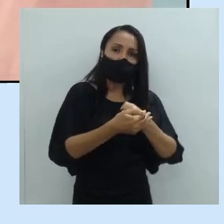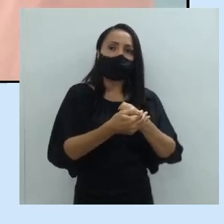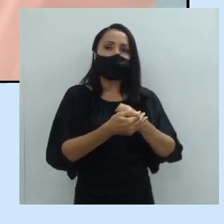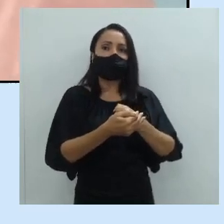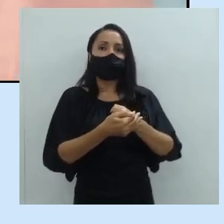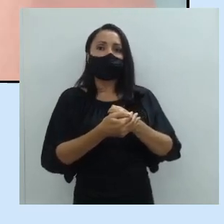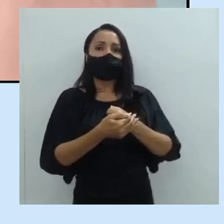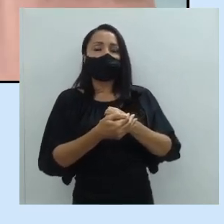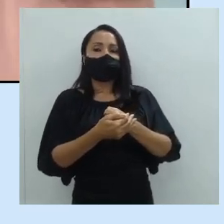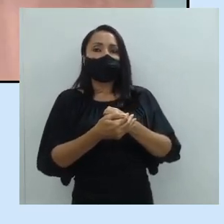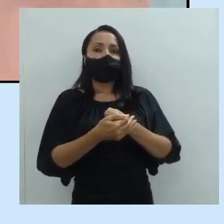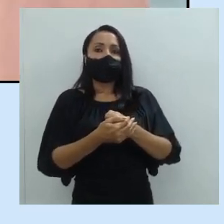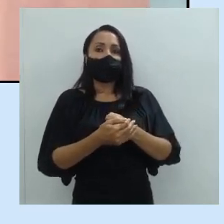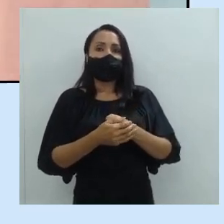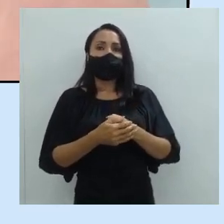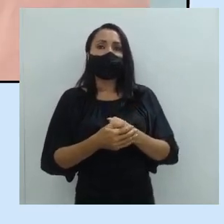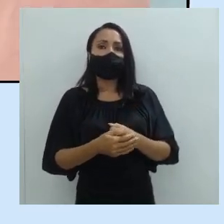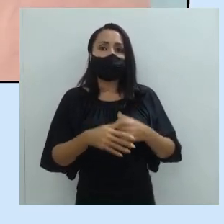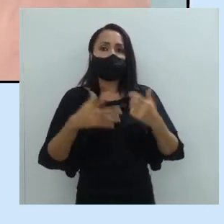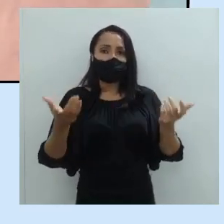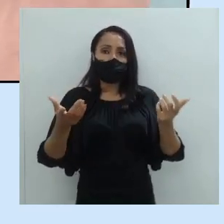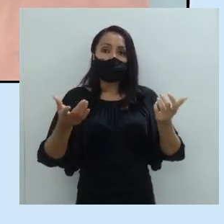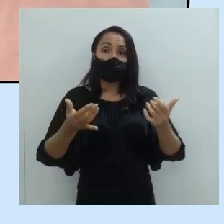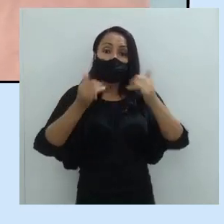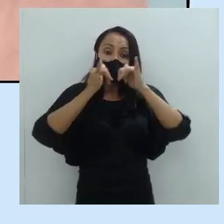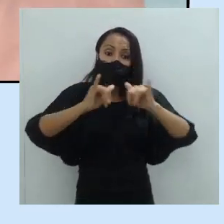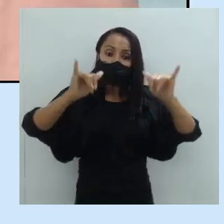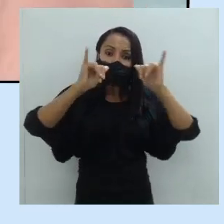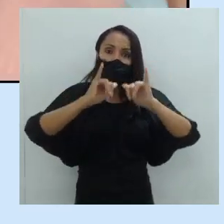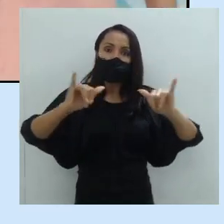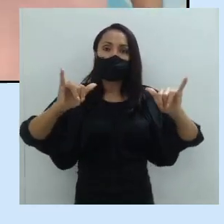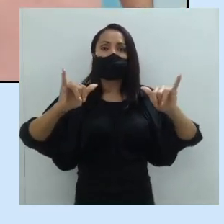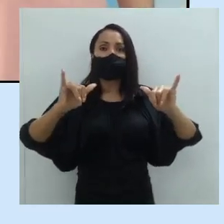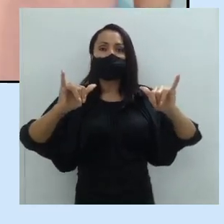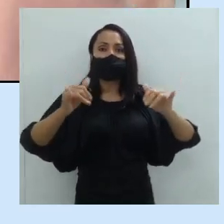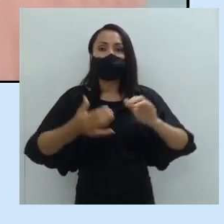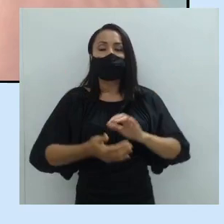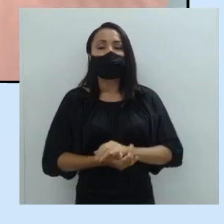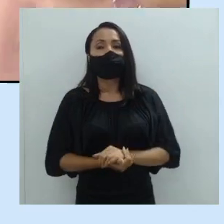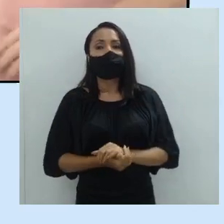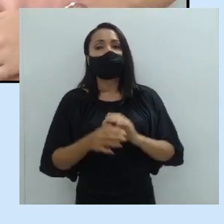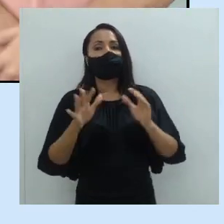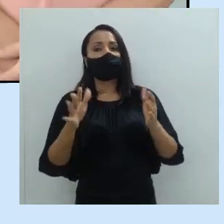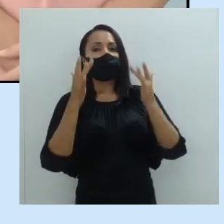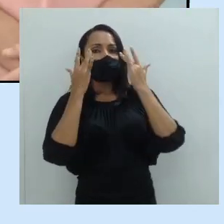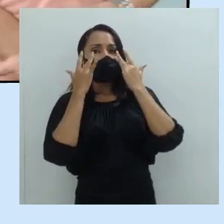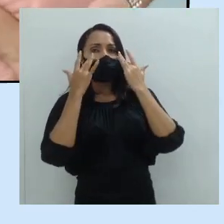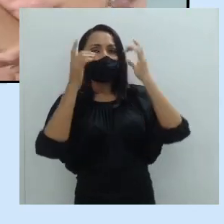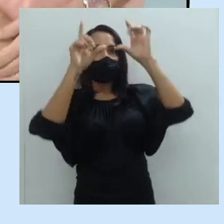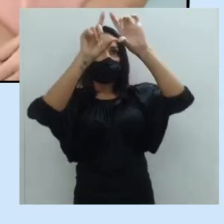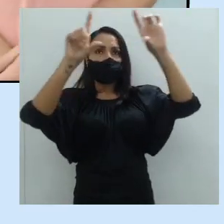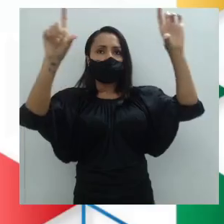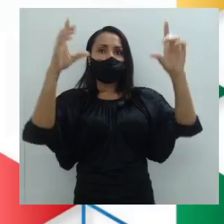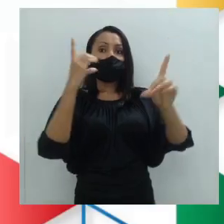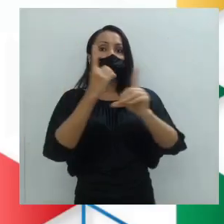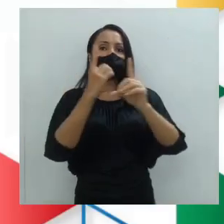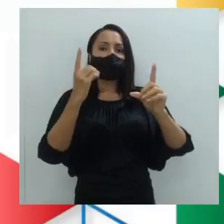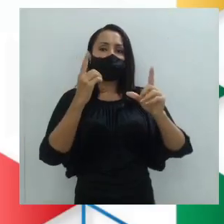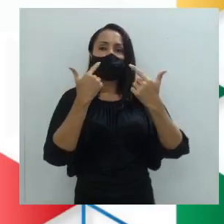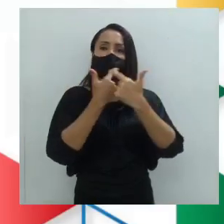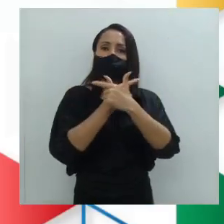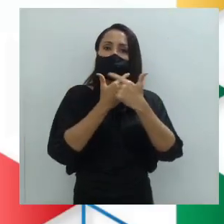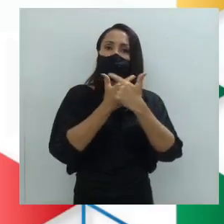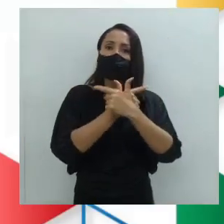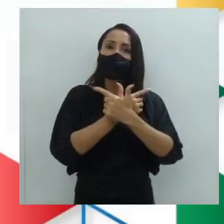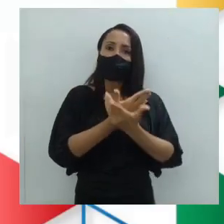eu digo que ele não está dito, é explicitamente. Então preste bem atenção, nessa tirinha nós encontramos uma ironia,